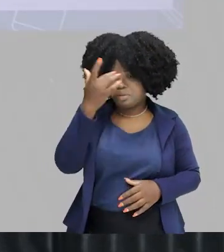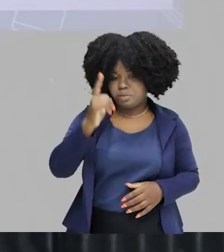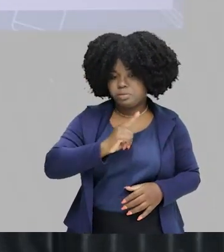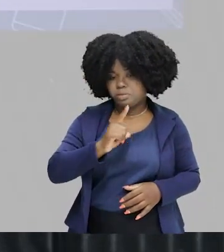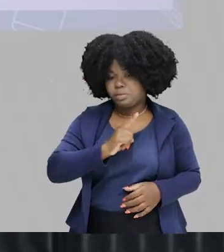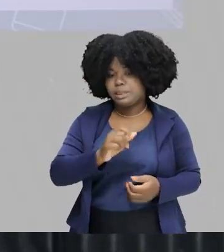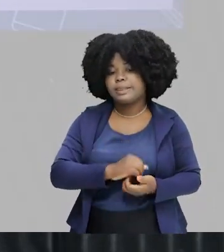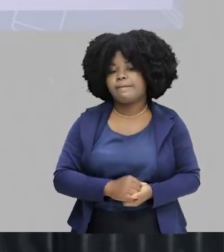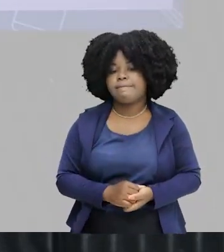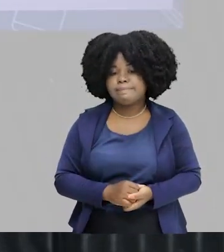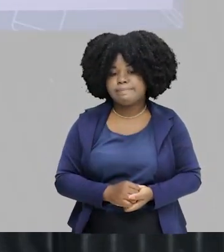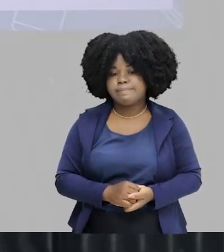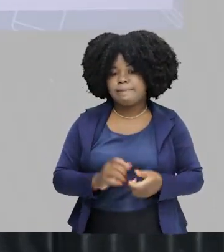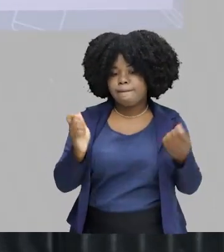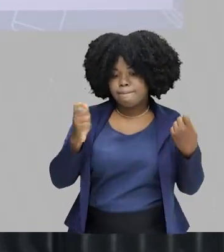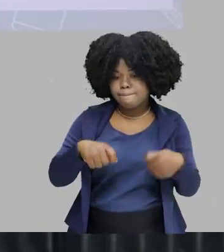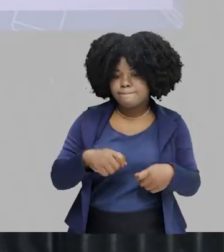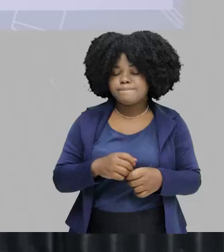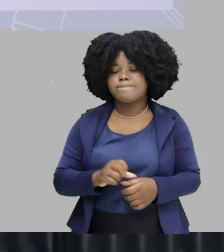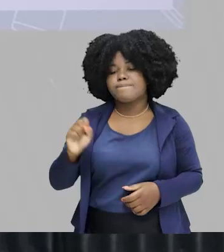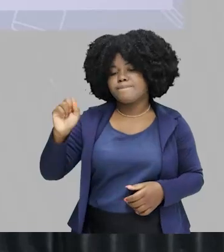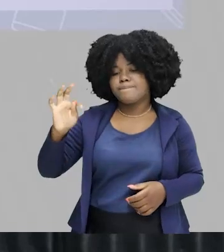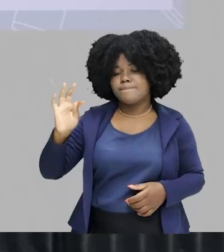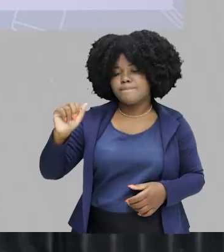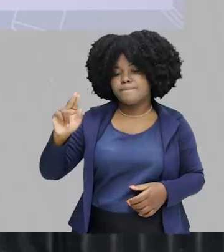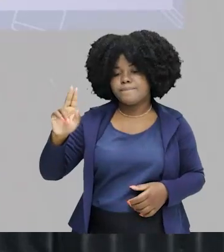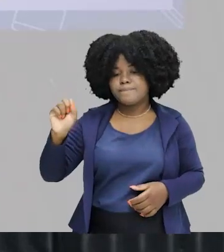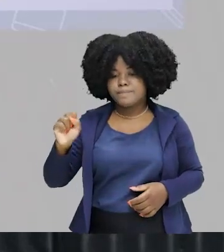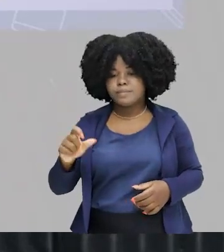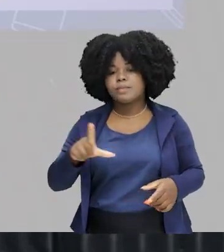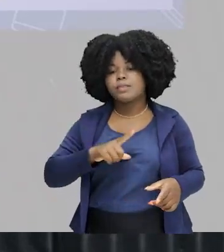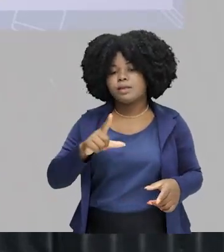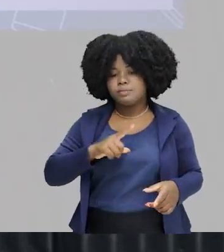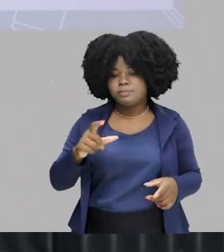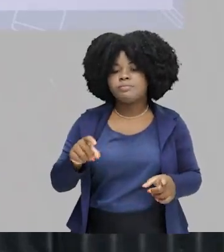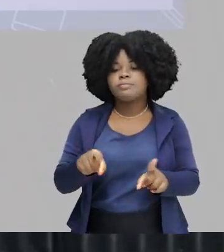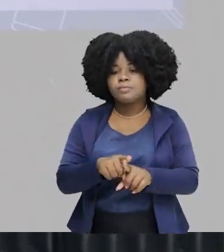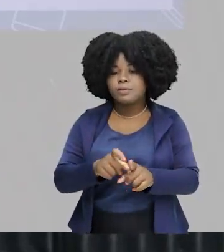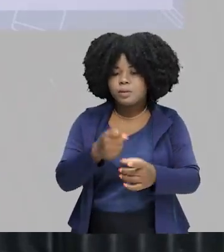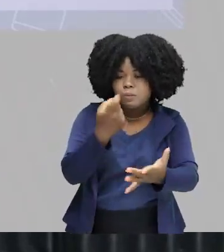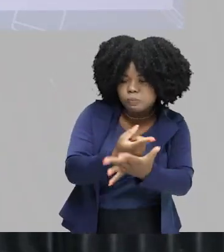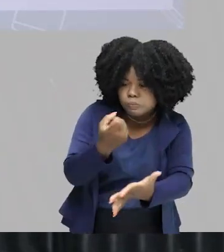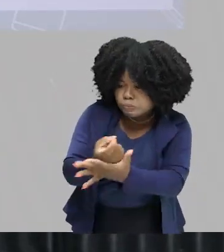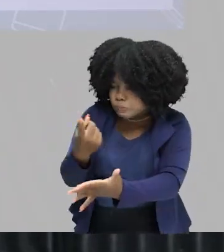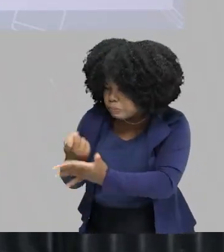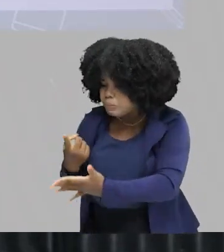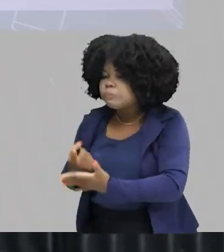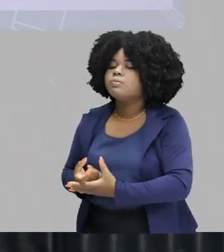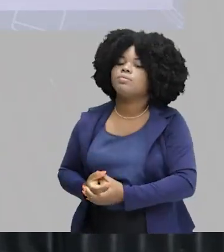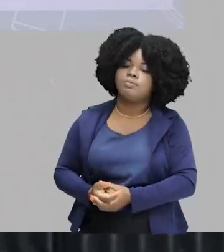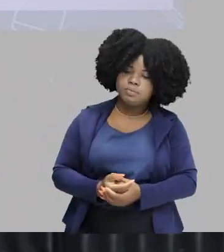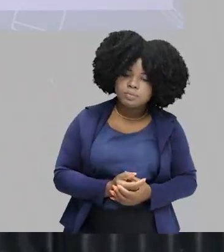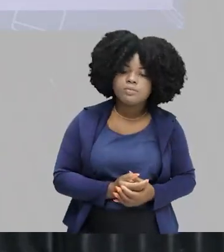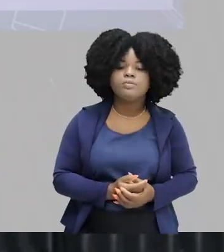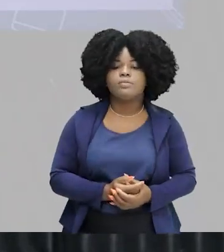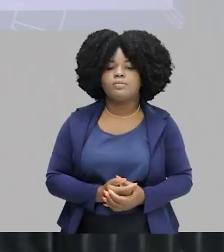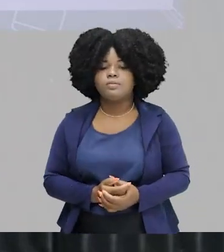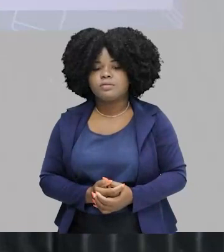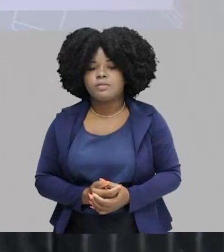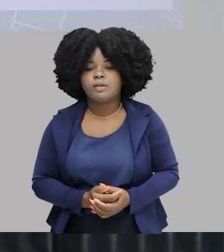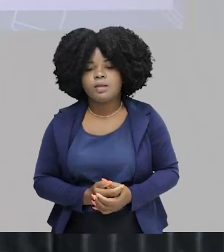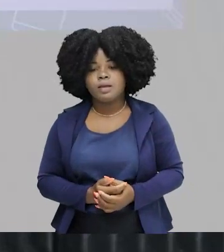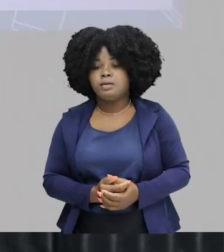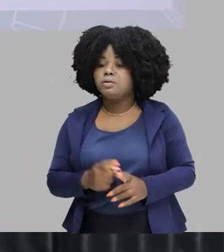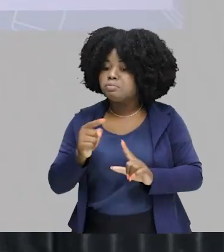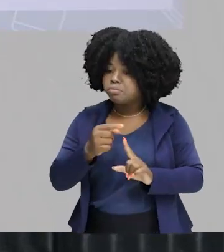que confere a ele um determinado status, o consumo também, o potencial de consumo que o indivíduo tem, e o estilo de